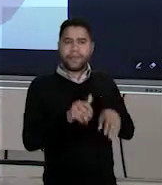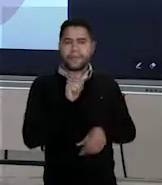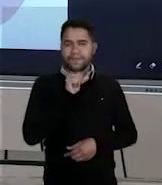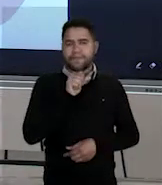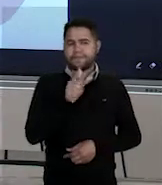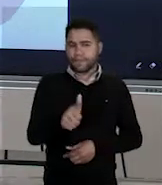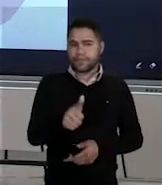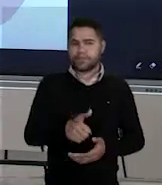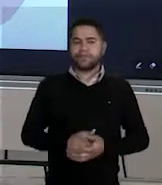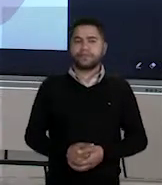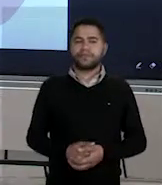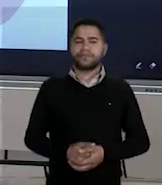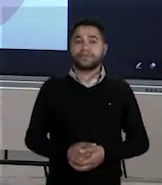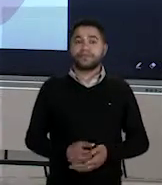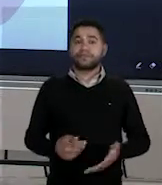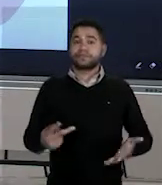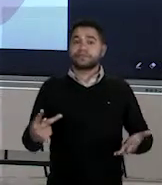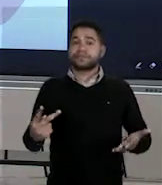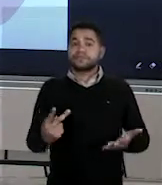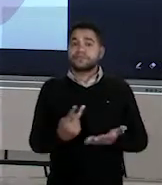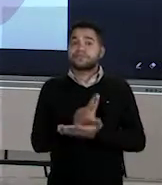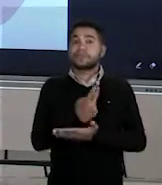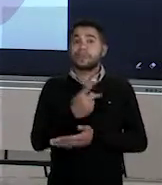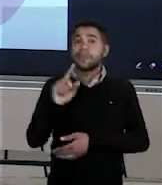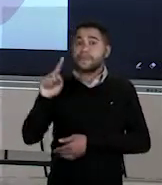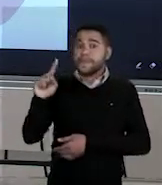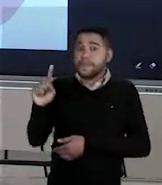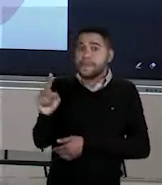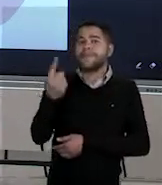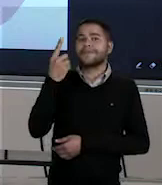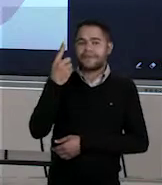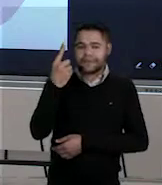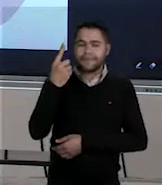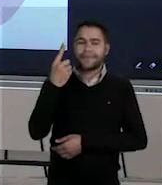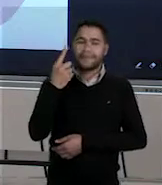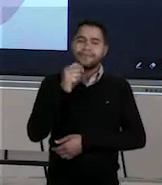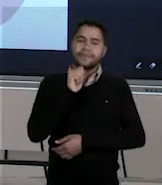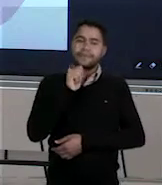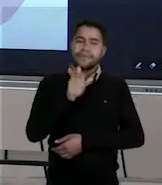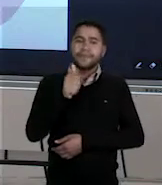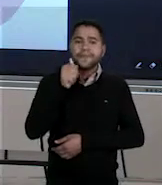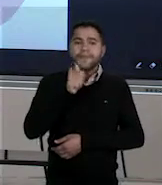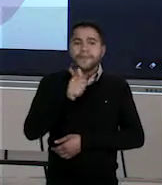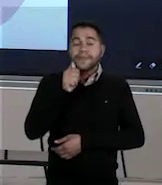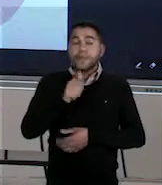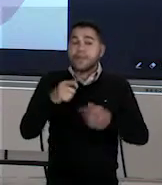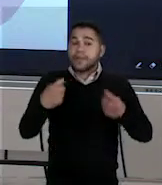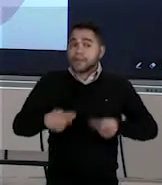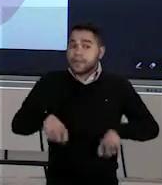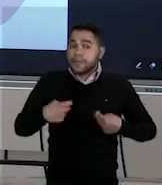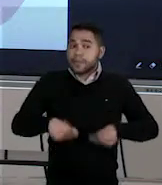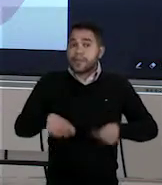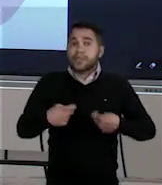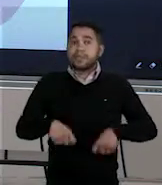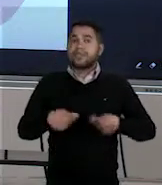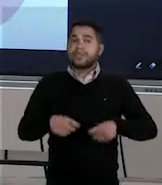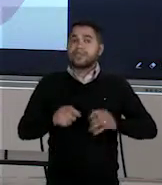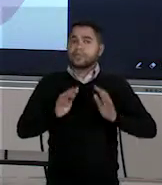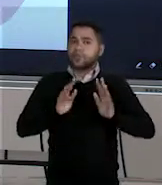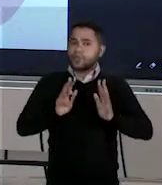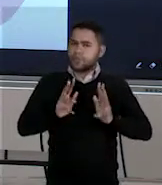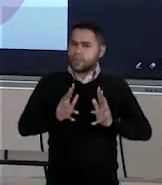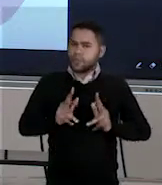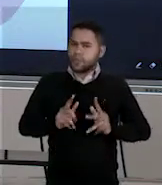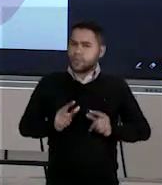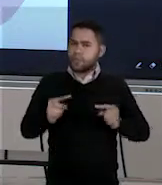menstruação. Então, quando acontece a primeira menstruação, a menina, ela precisa se higienizar